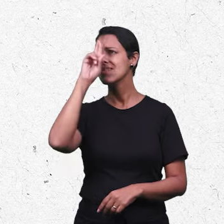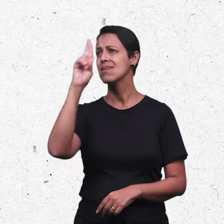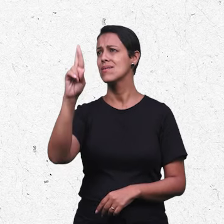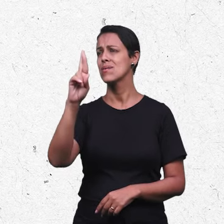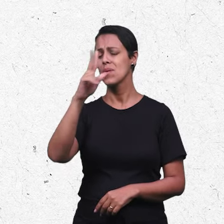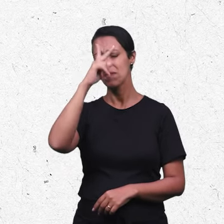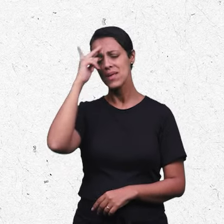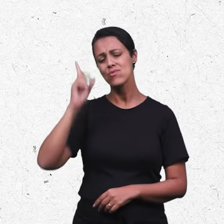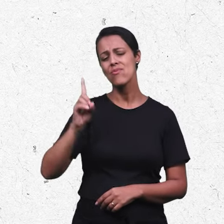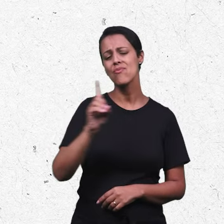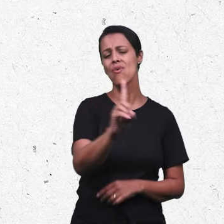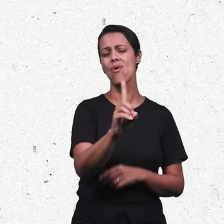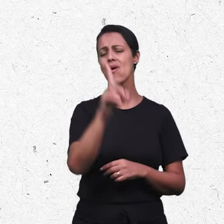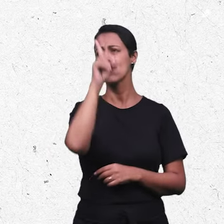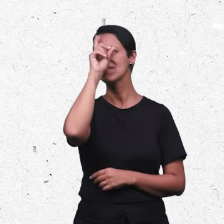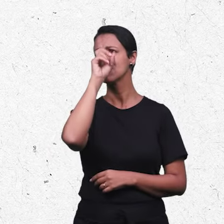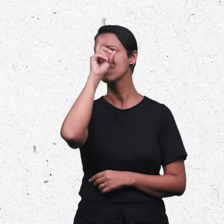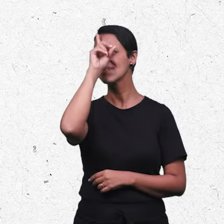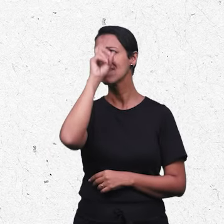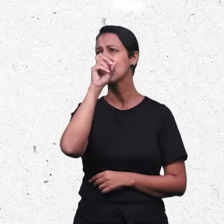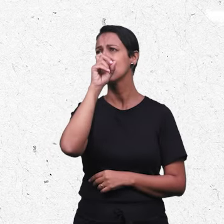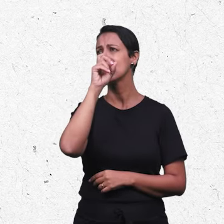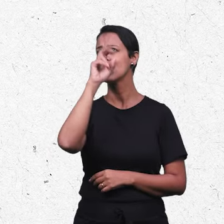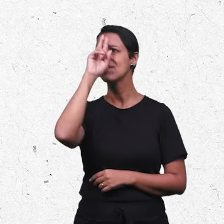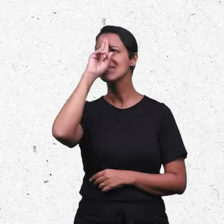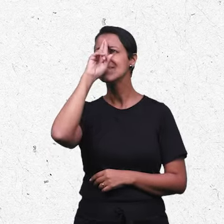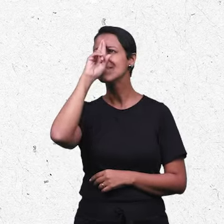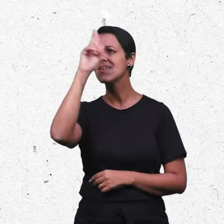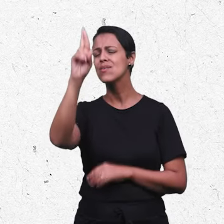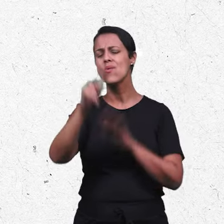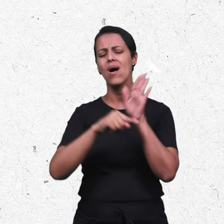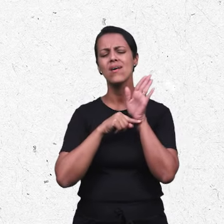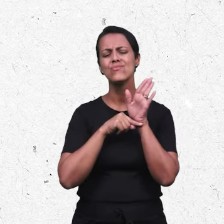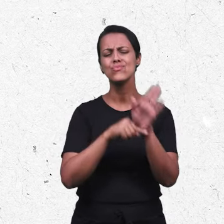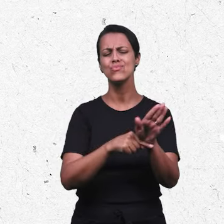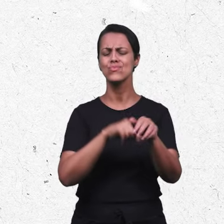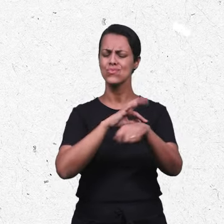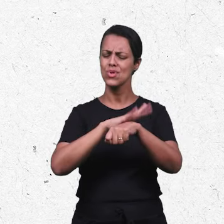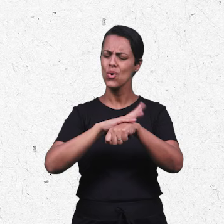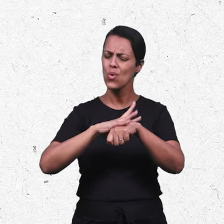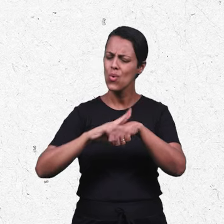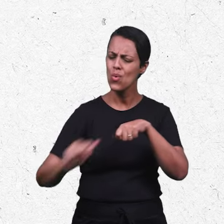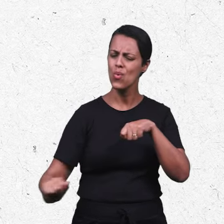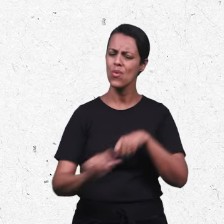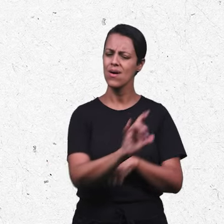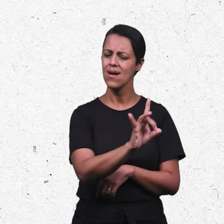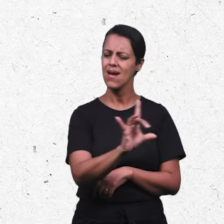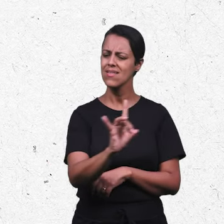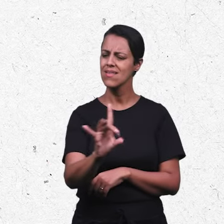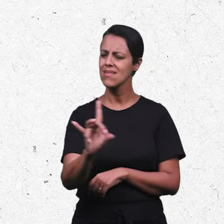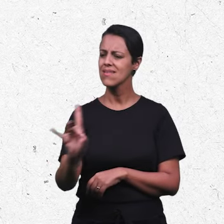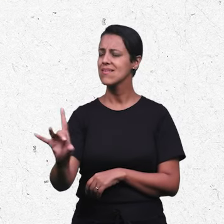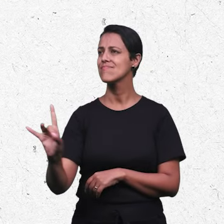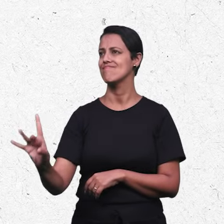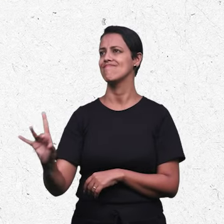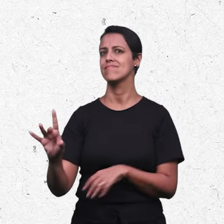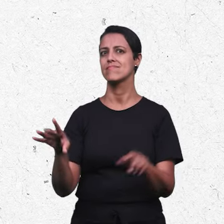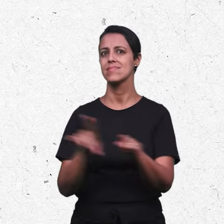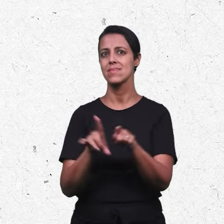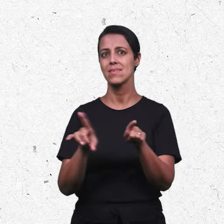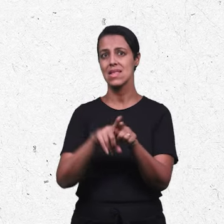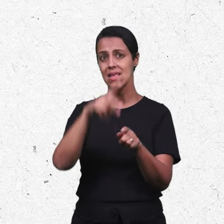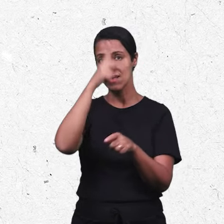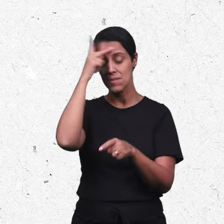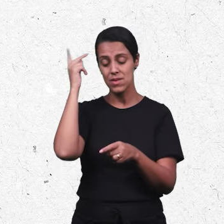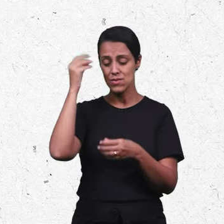ali aos hospitais Meu Senhor se for da tua vontade que o Senhor possa estar curando a cada vida meu senhor aqueles que estão dentro dos